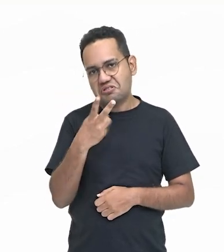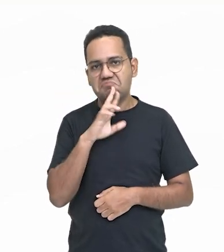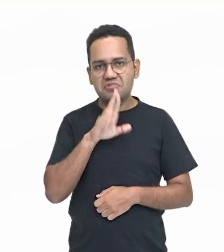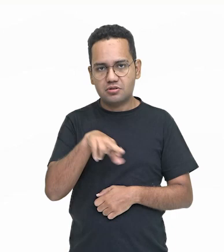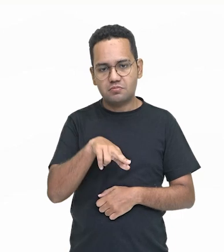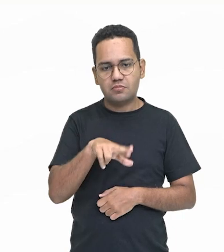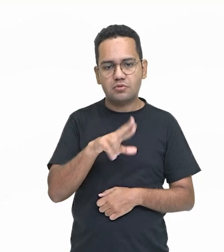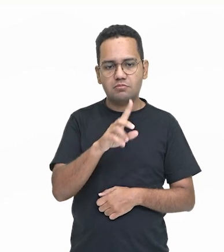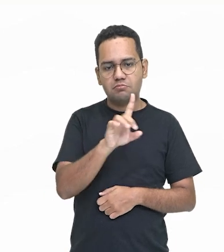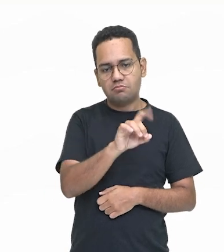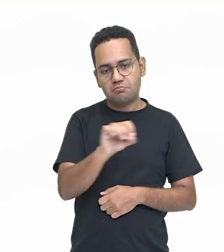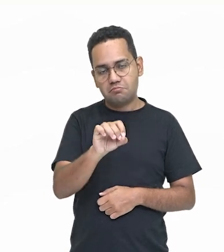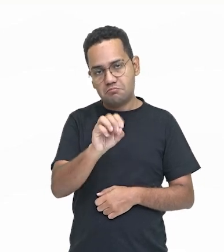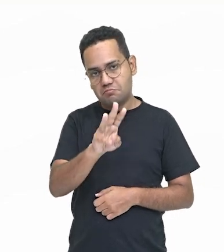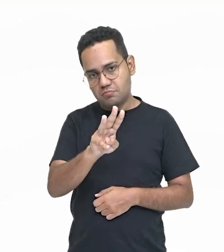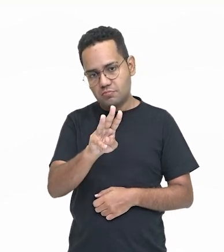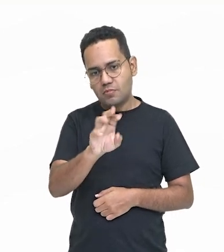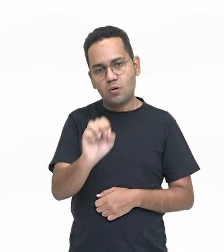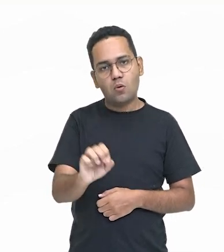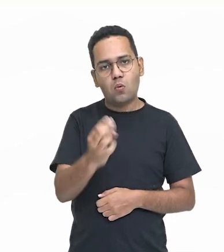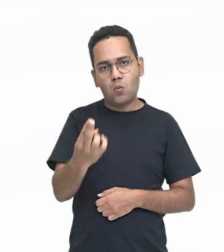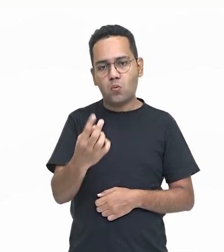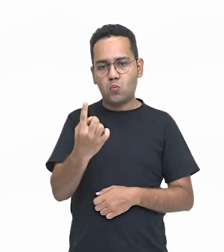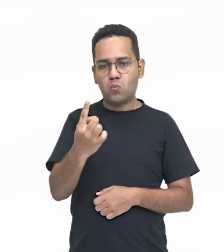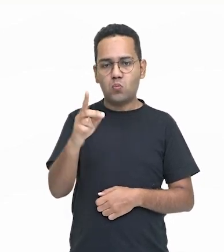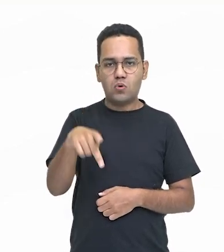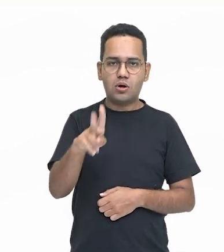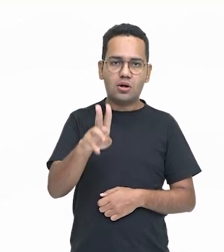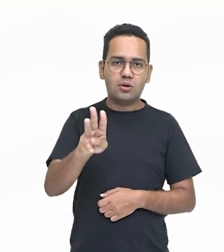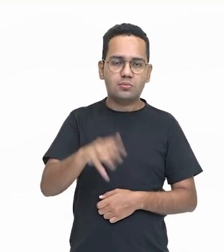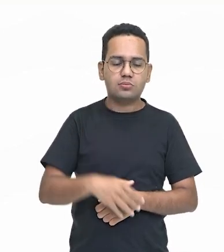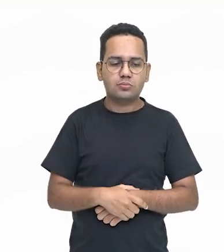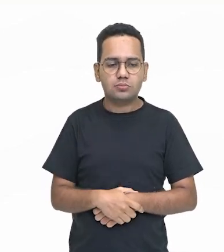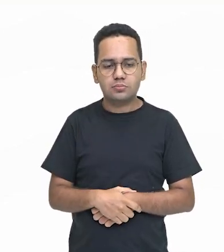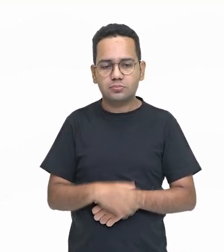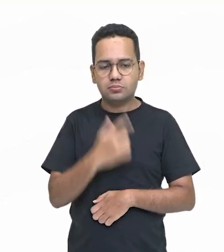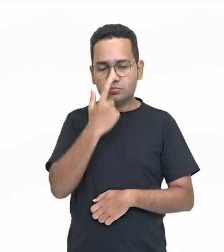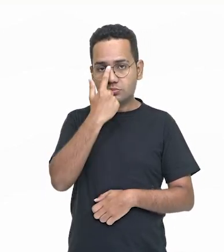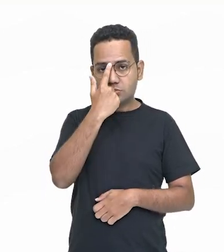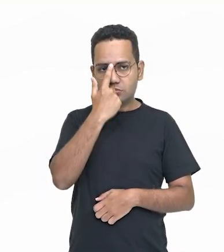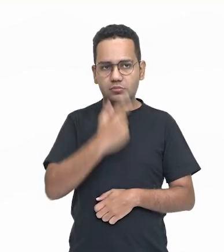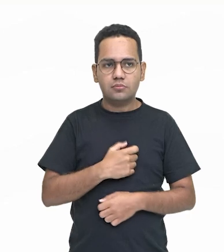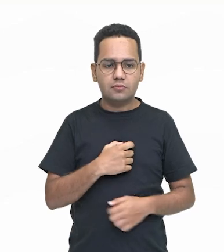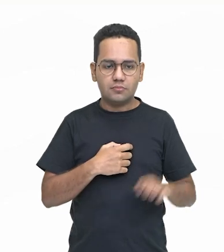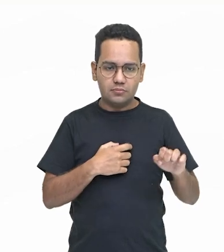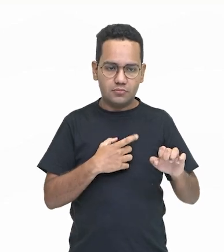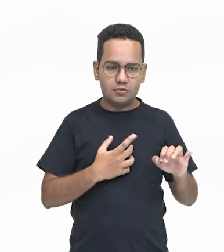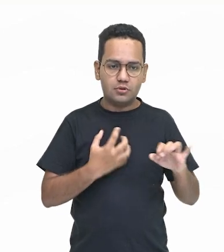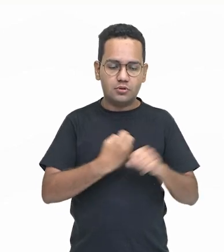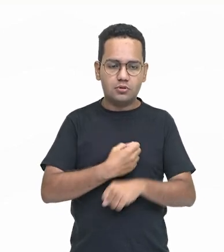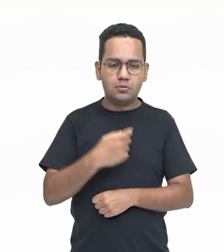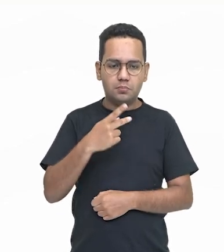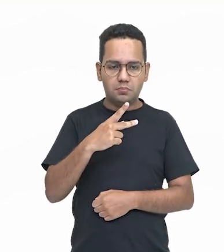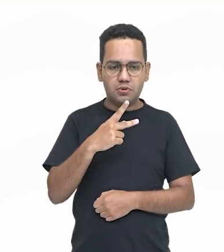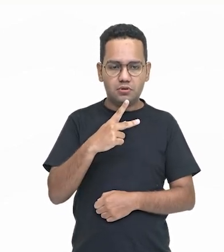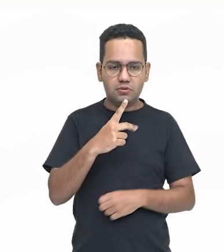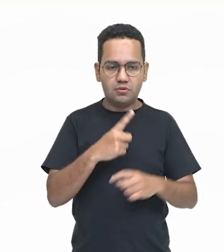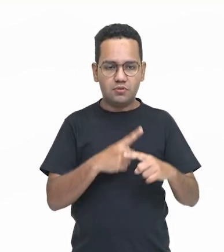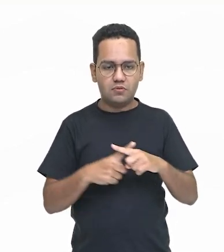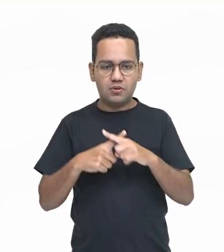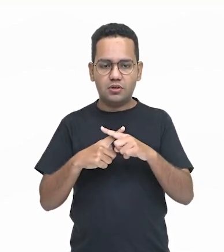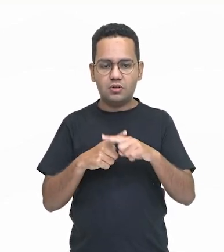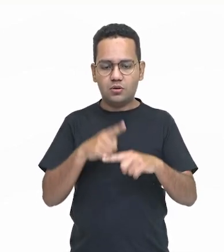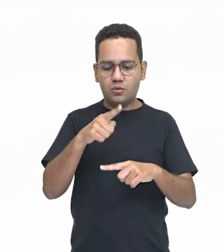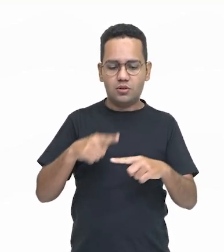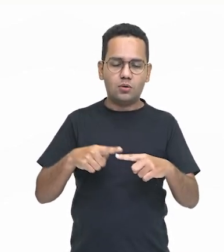Tá. Aí qual era a energia que elas gastavam? Olha só, a energia que elas gastavam era a potência vezes o tempo.